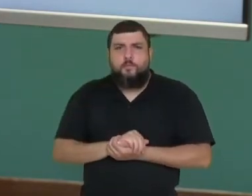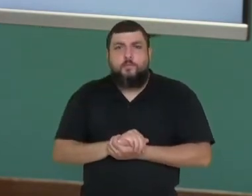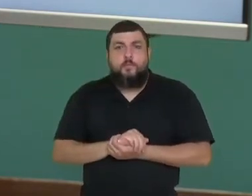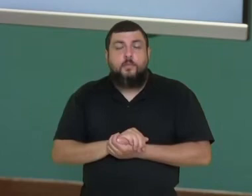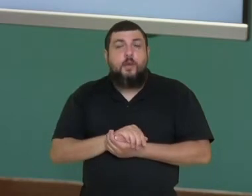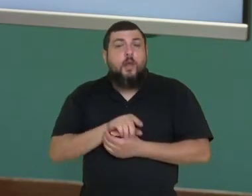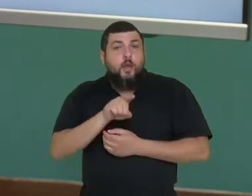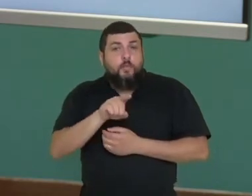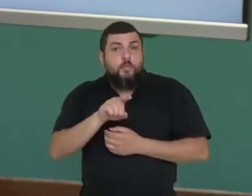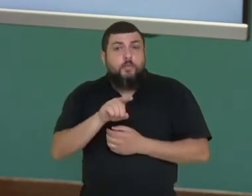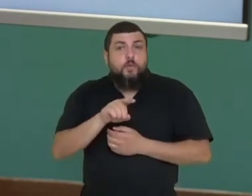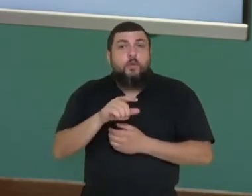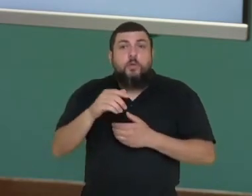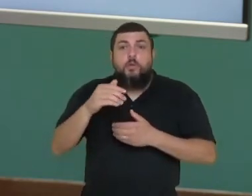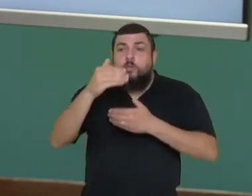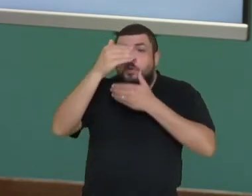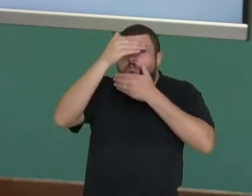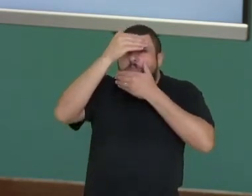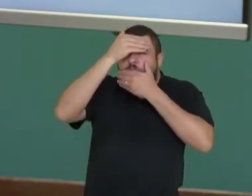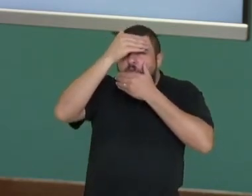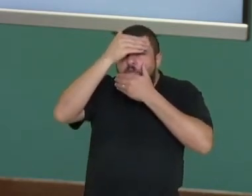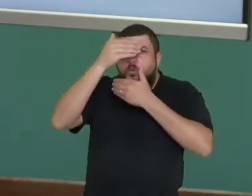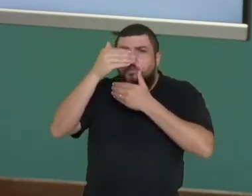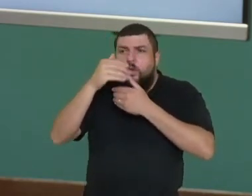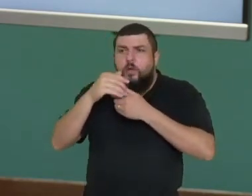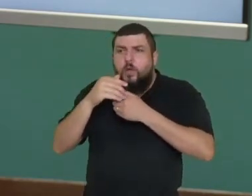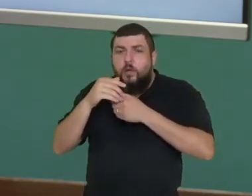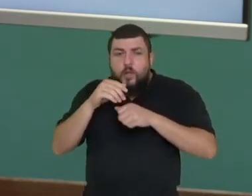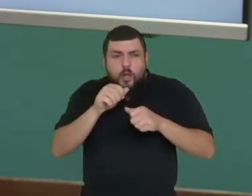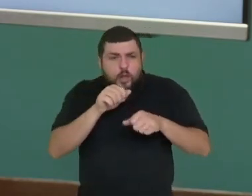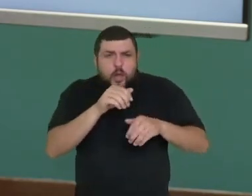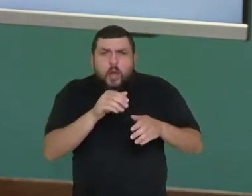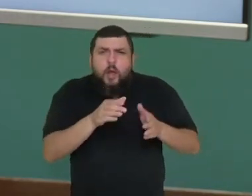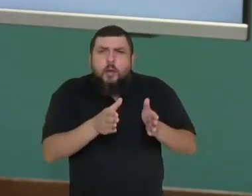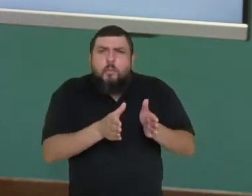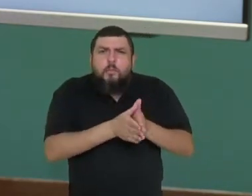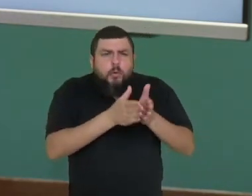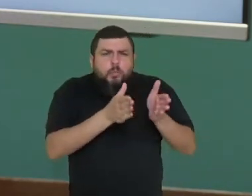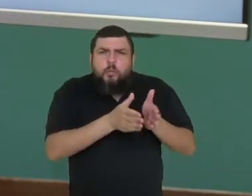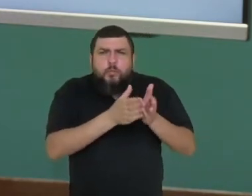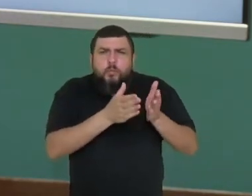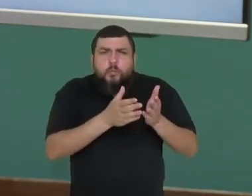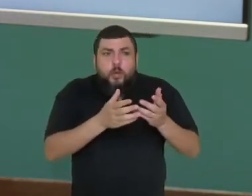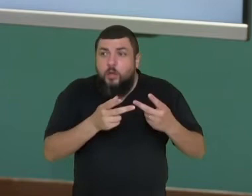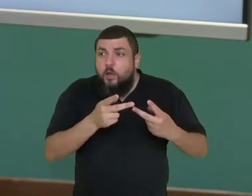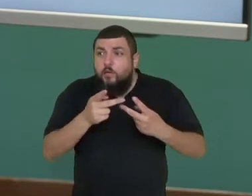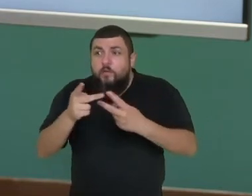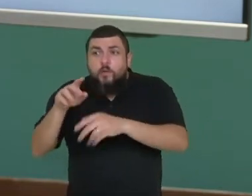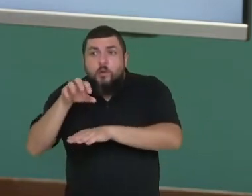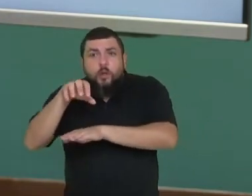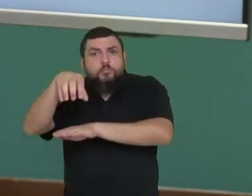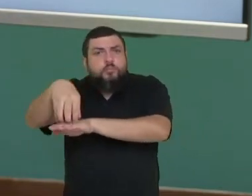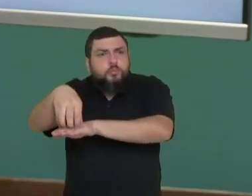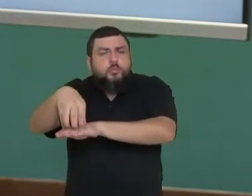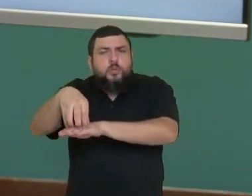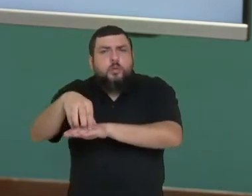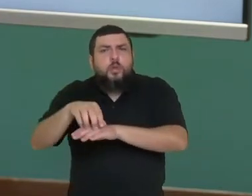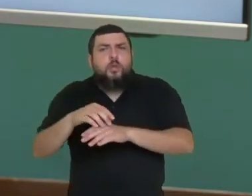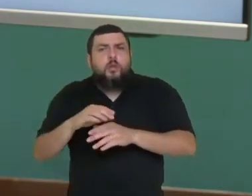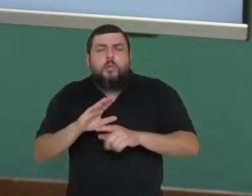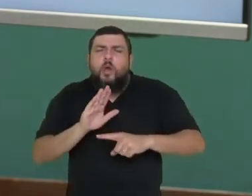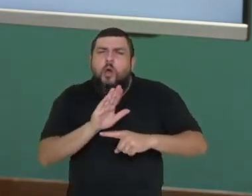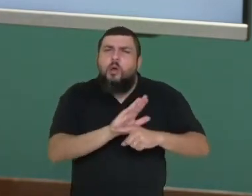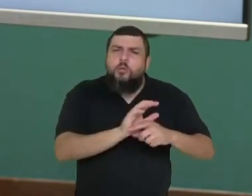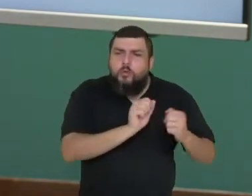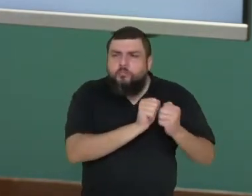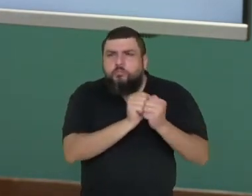um amigo próximo, que também é muçulmano e não tem condição de visitar a cidade de Meca, né, para fazer a peregrinação.